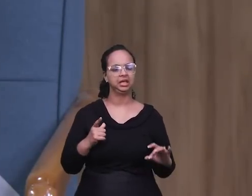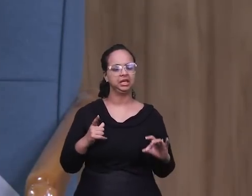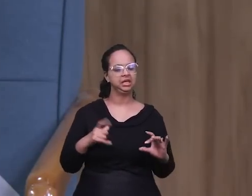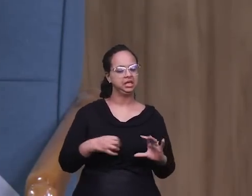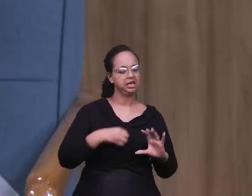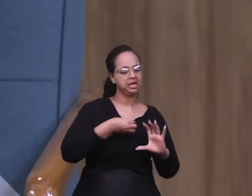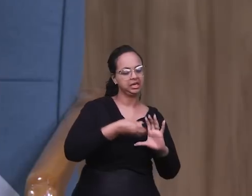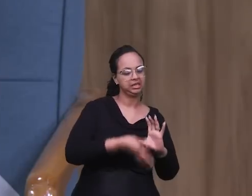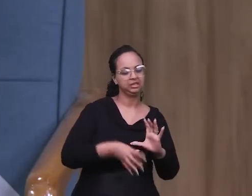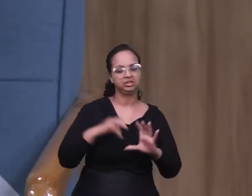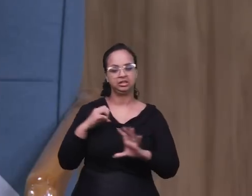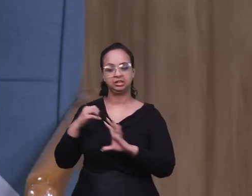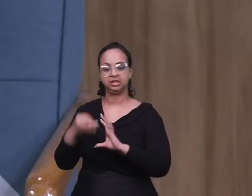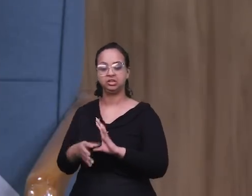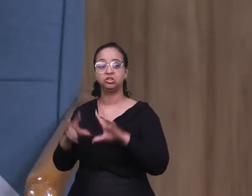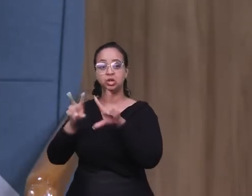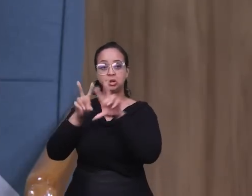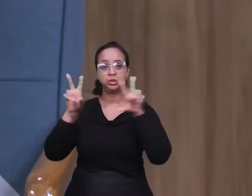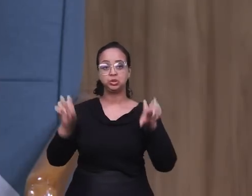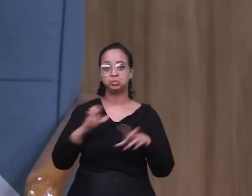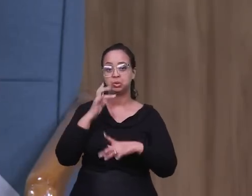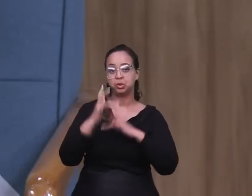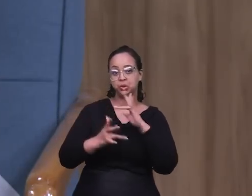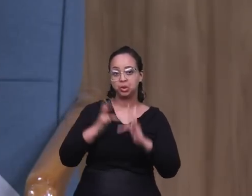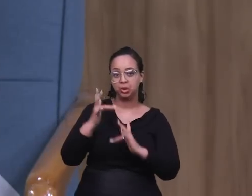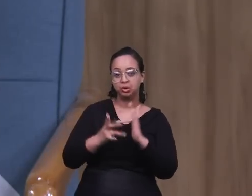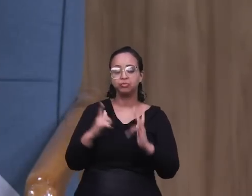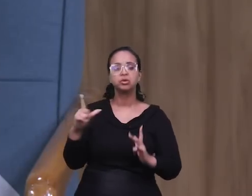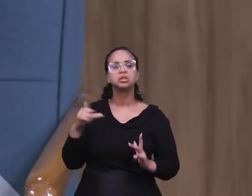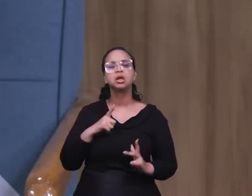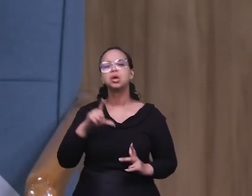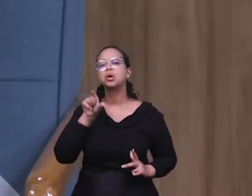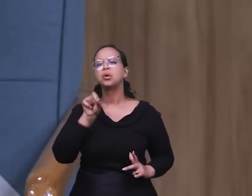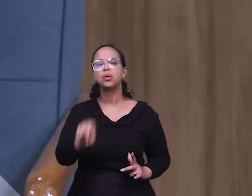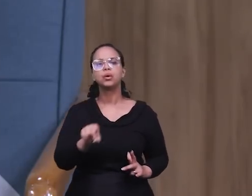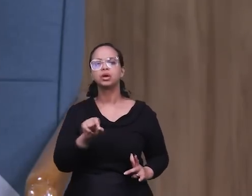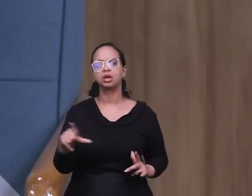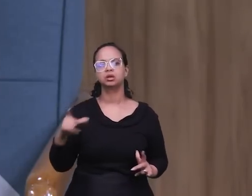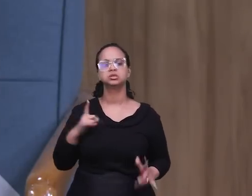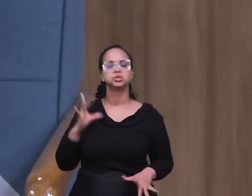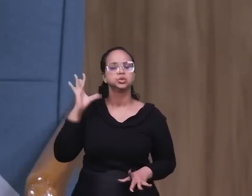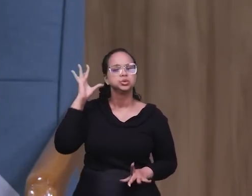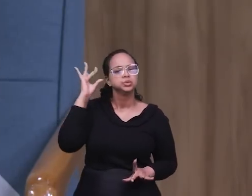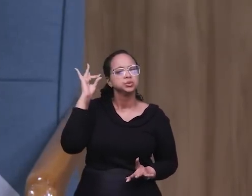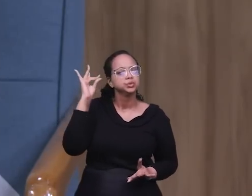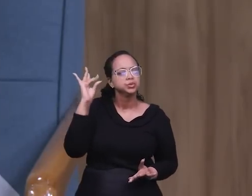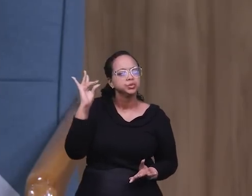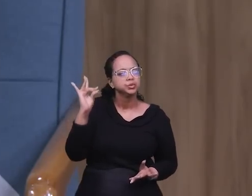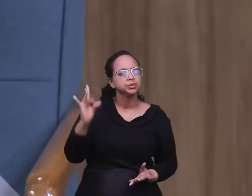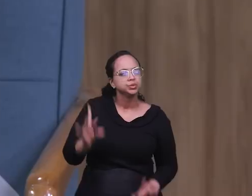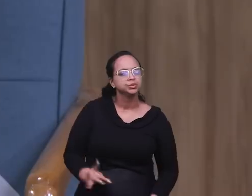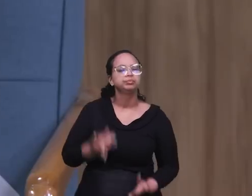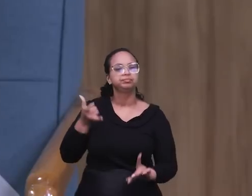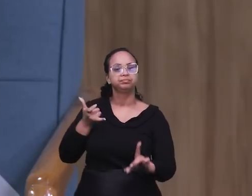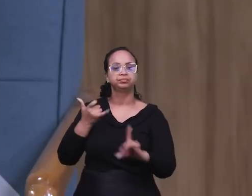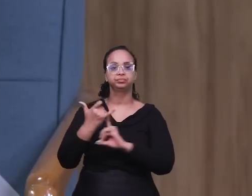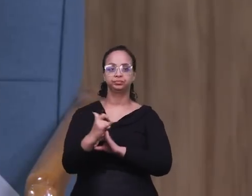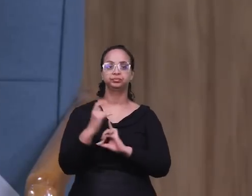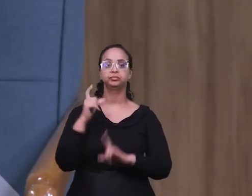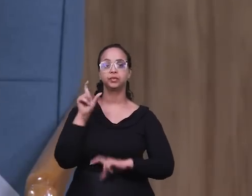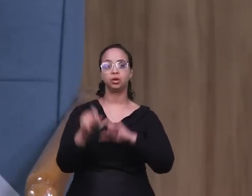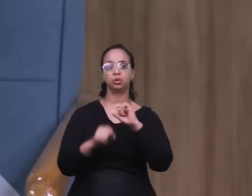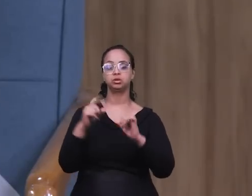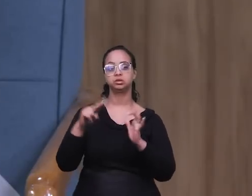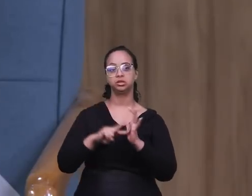noivo fala acerca da noiva, está ali uma descrição profética do